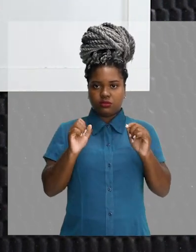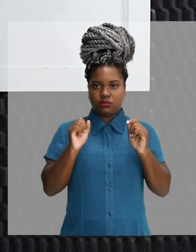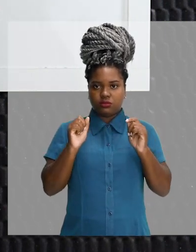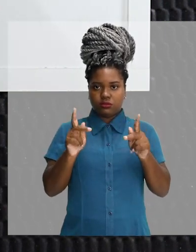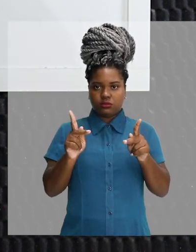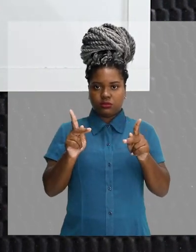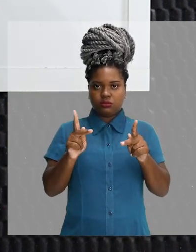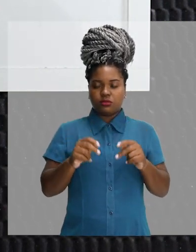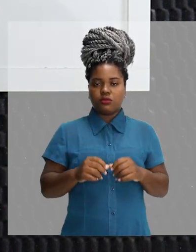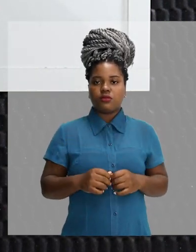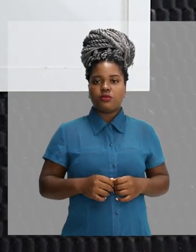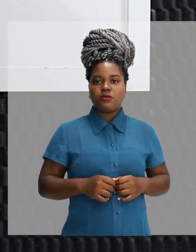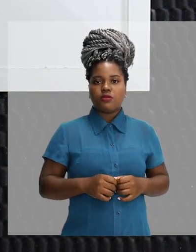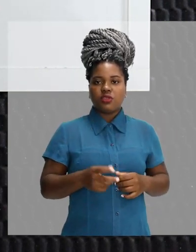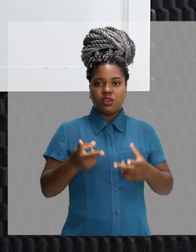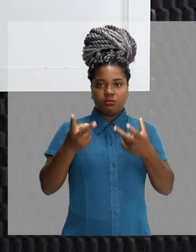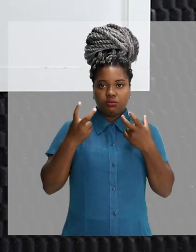vamos lá.